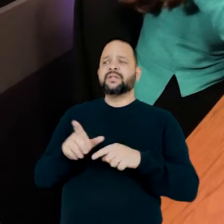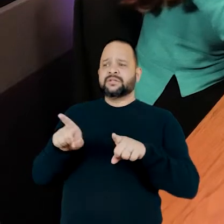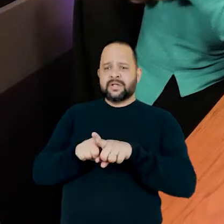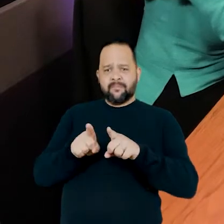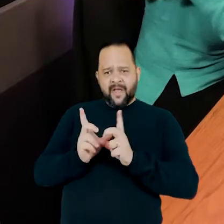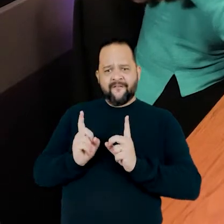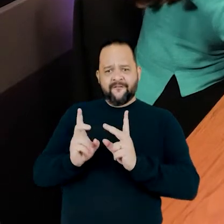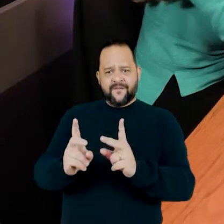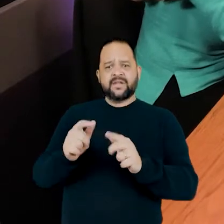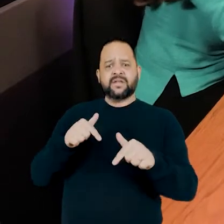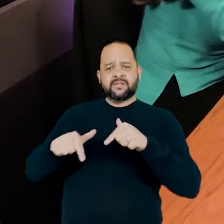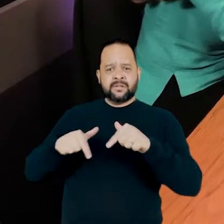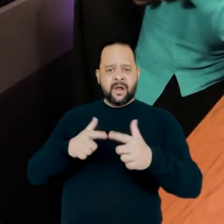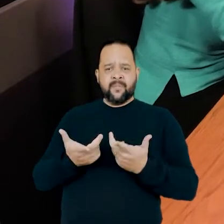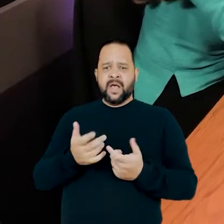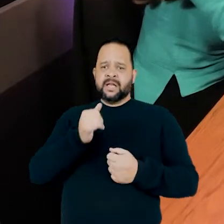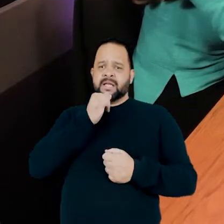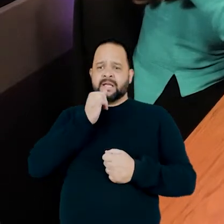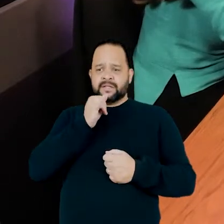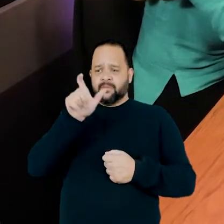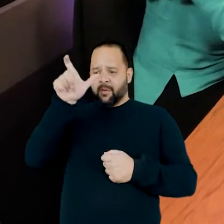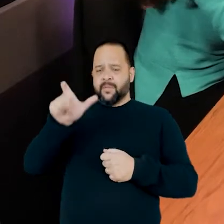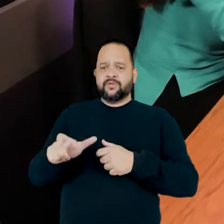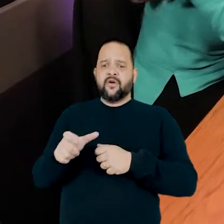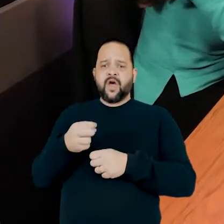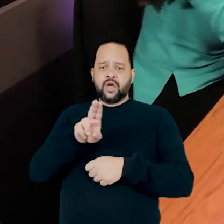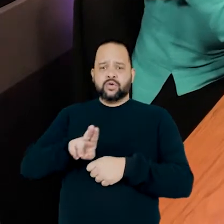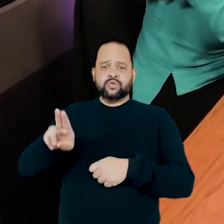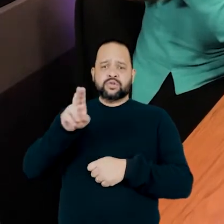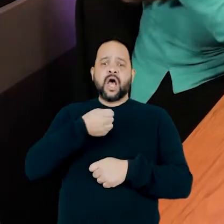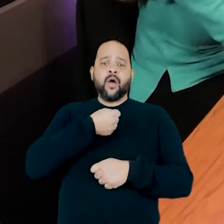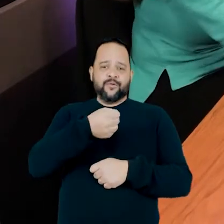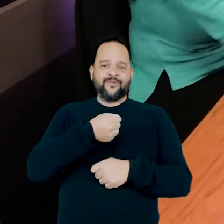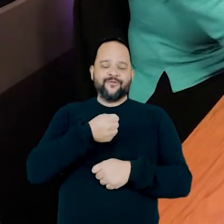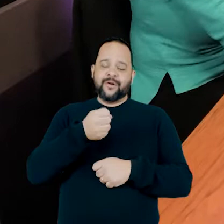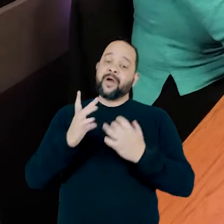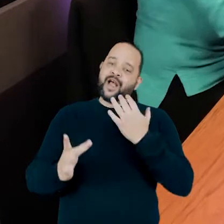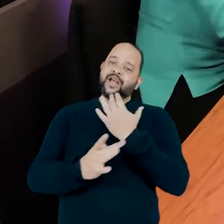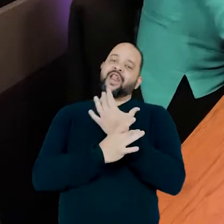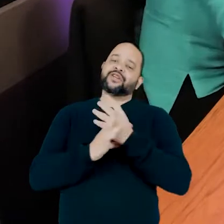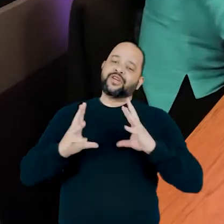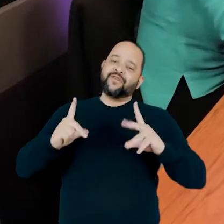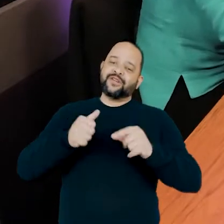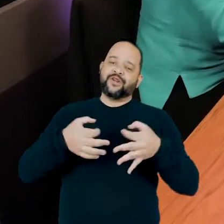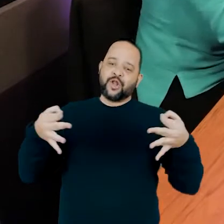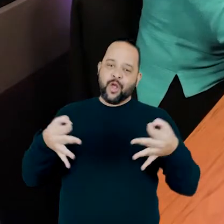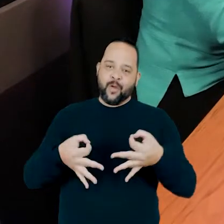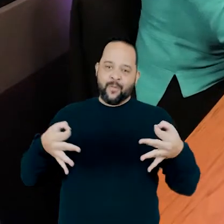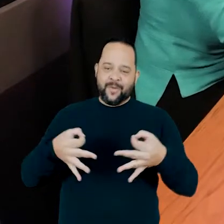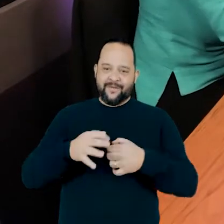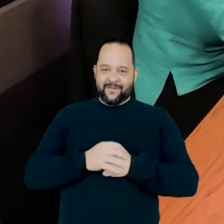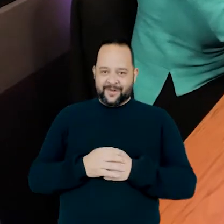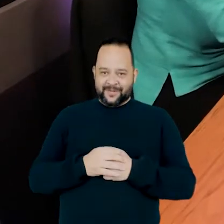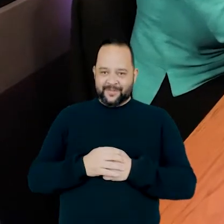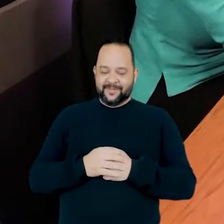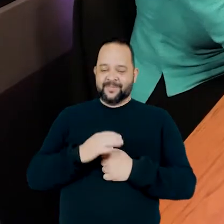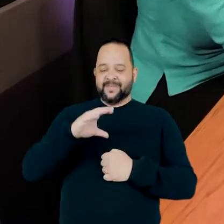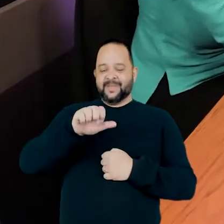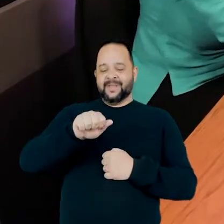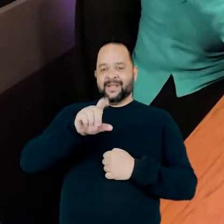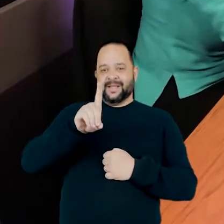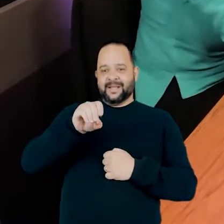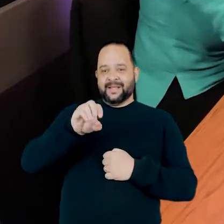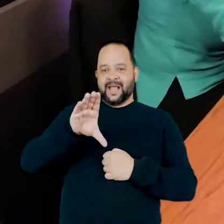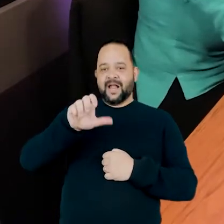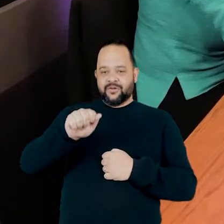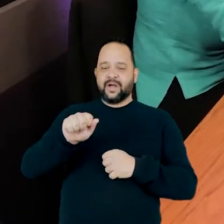usarem o microfone? Vocês estão lá pra garantir que tudo vai dar certo. Praticamente. O Kadoca, ele também é um marketing development, né? Ele